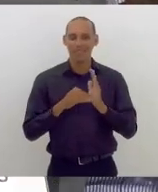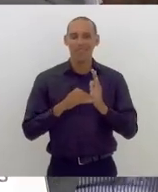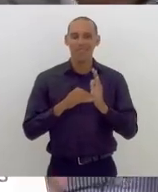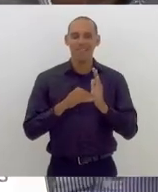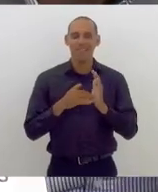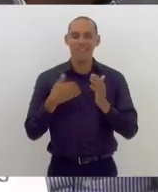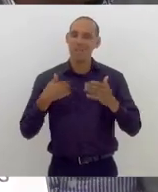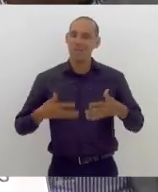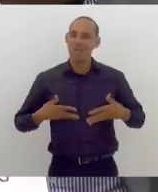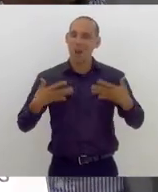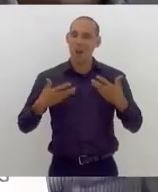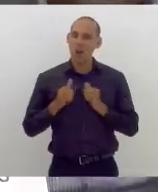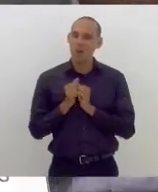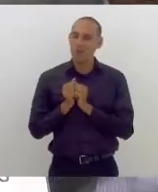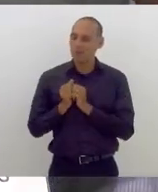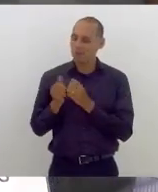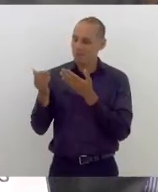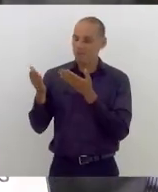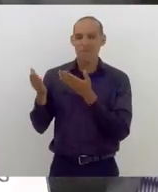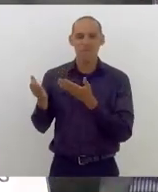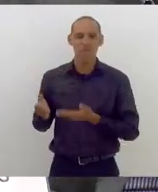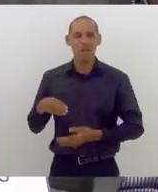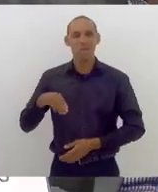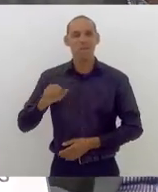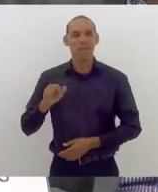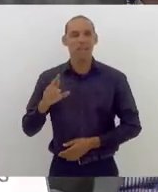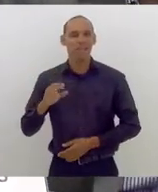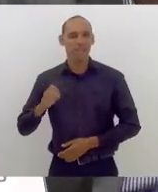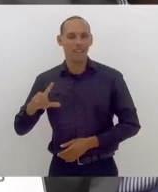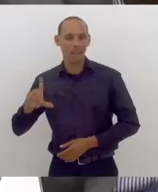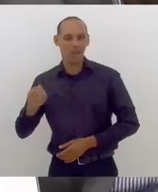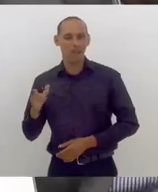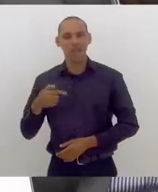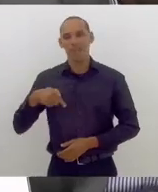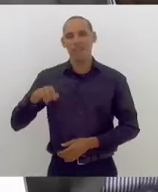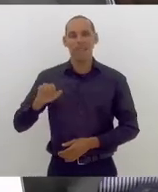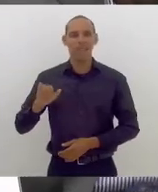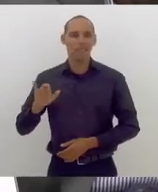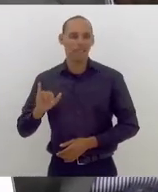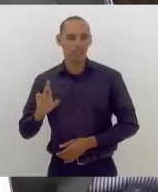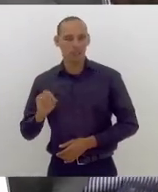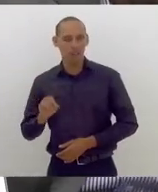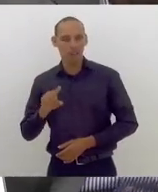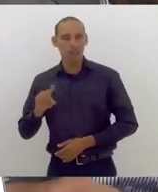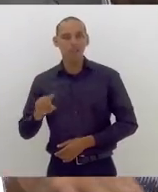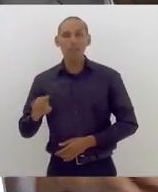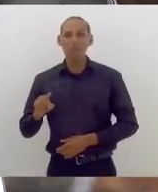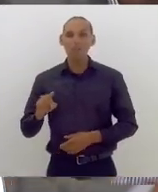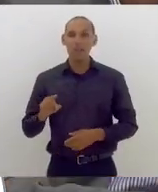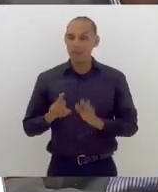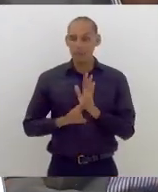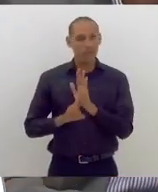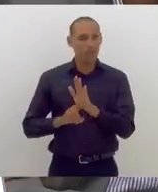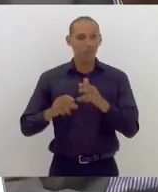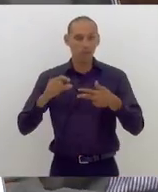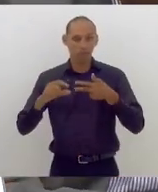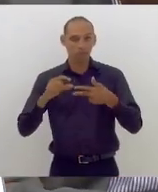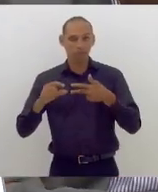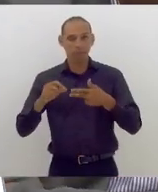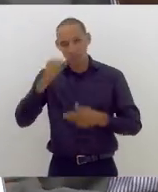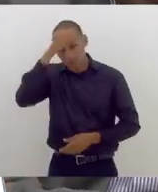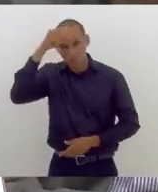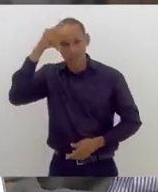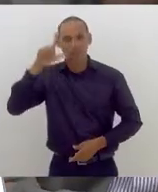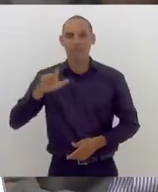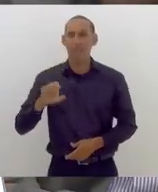de estar ao seu lado, Marcelo Queiroz, representando o executivo aqui, o prefeito Léo,